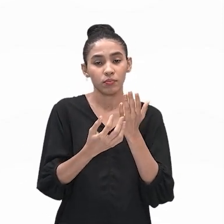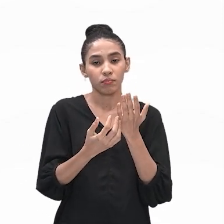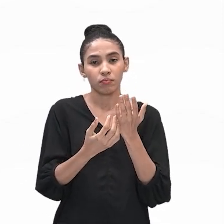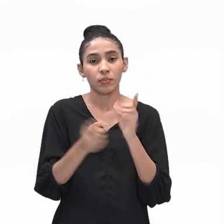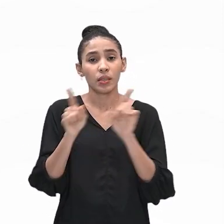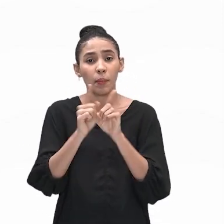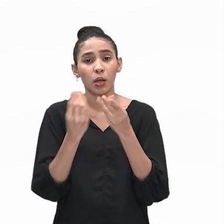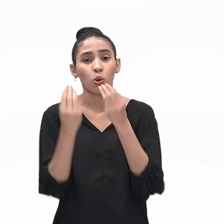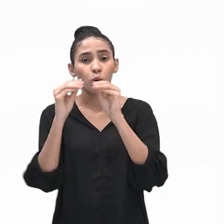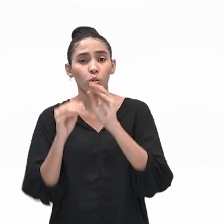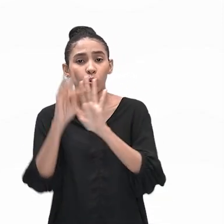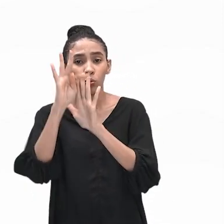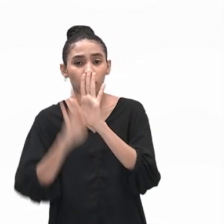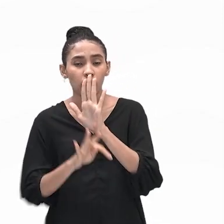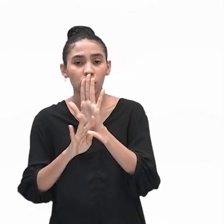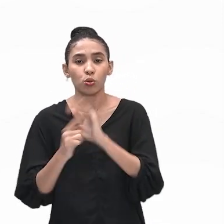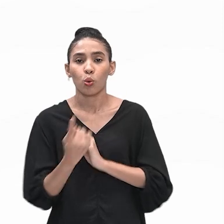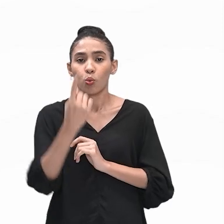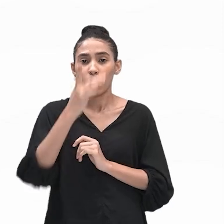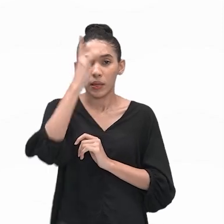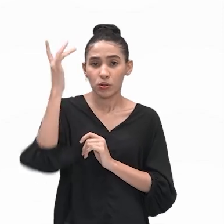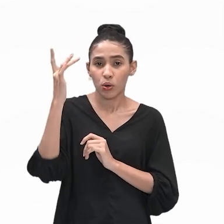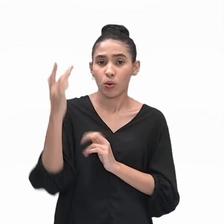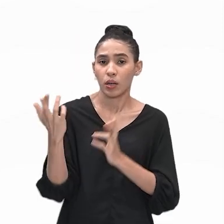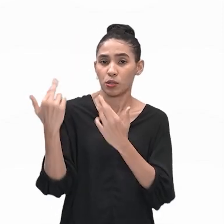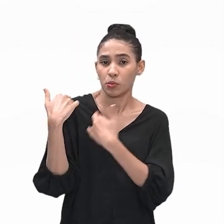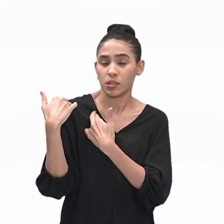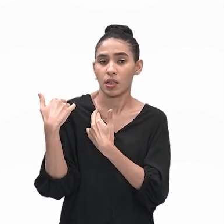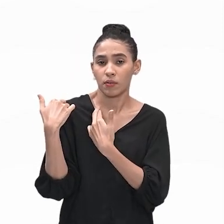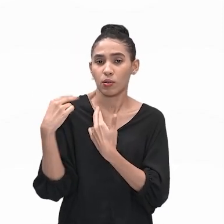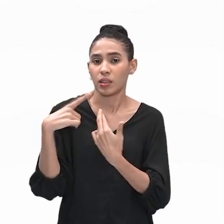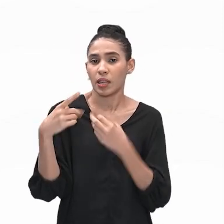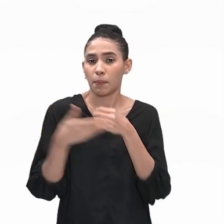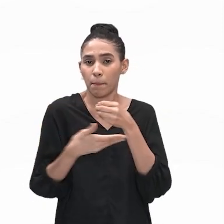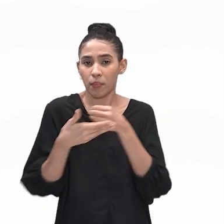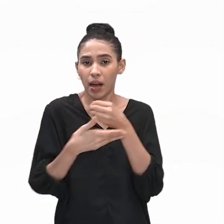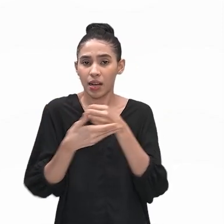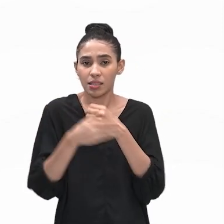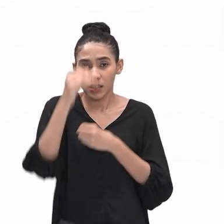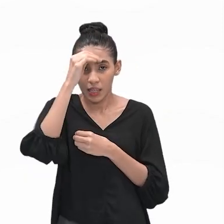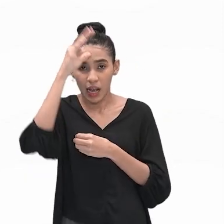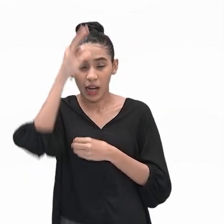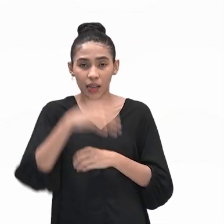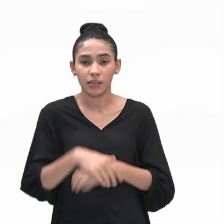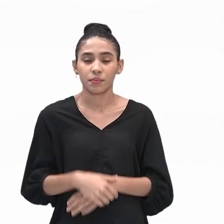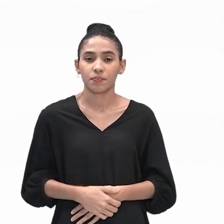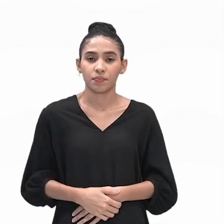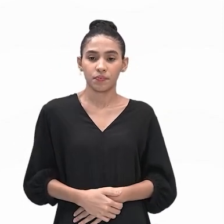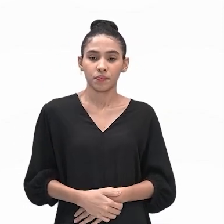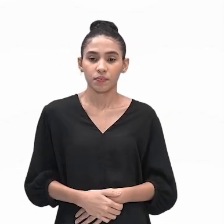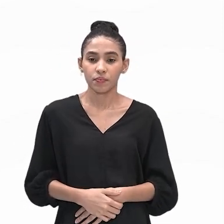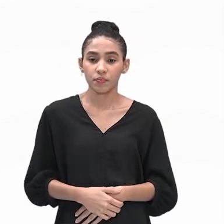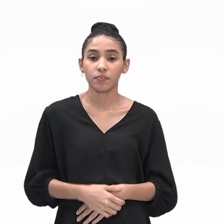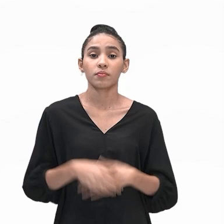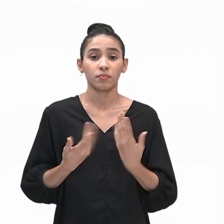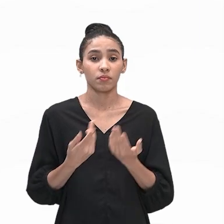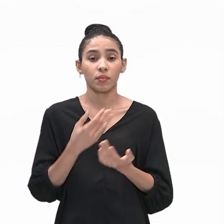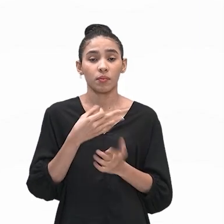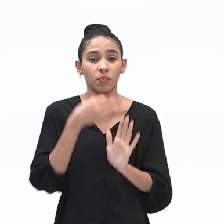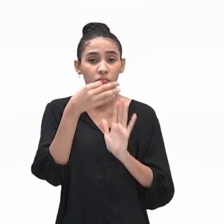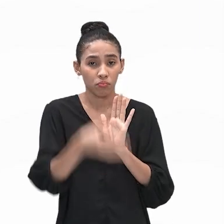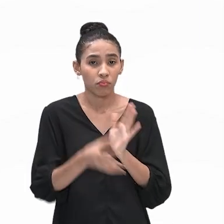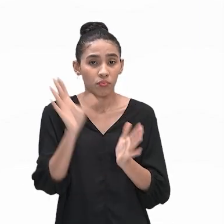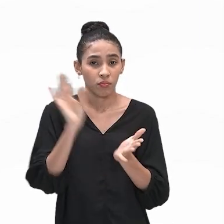para falar que de acordo com ele ali, haverá guerra de todos contra todos, ou seja, confirmar